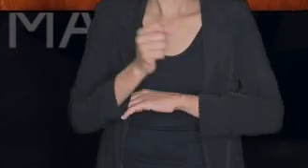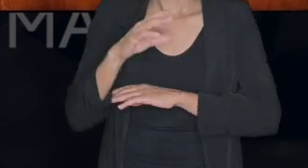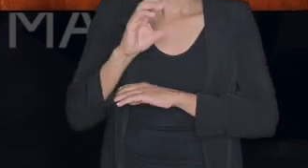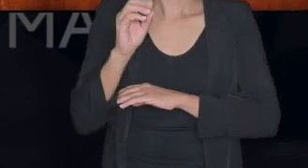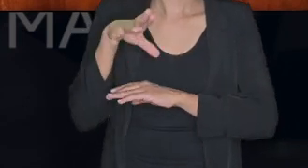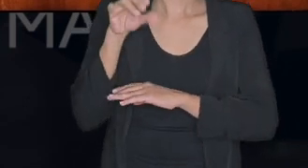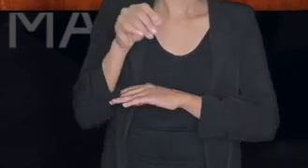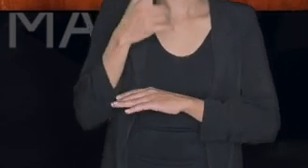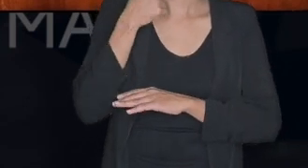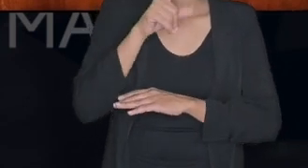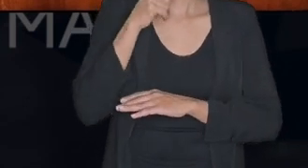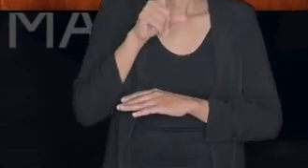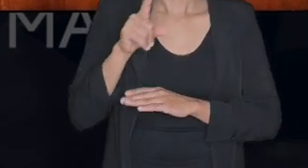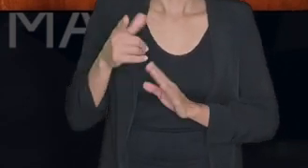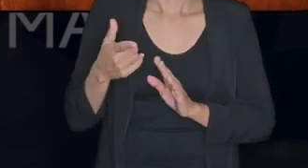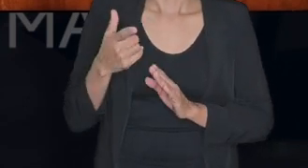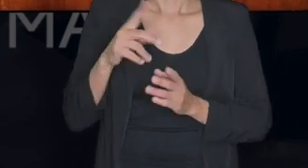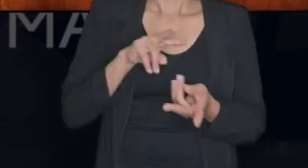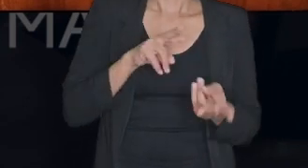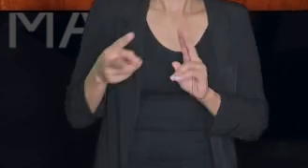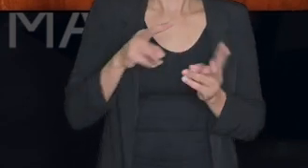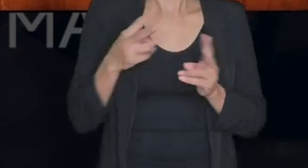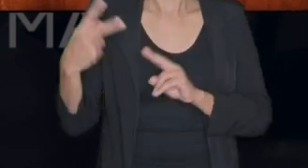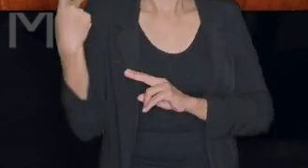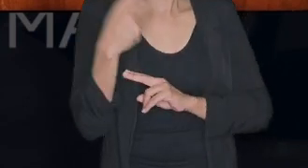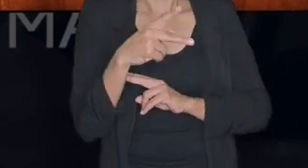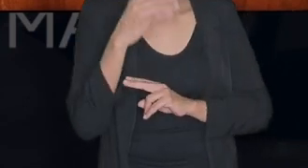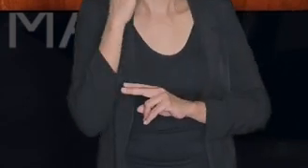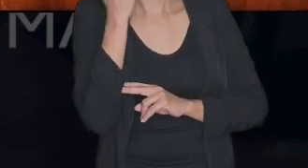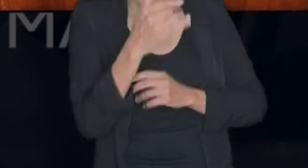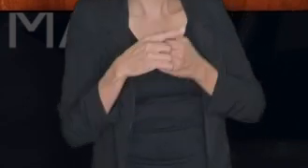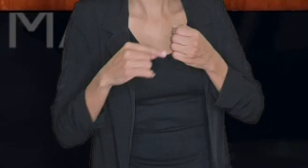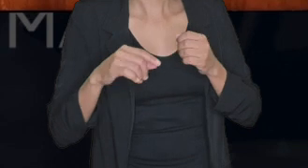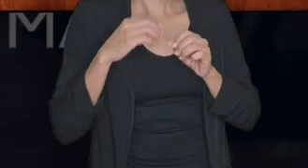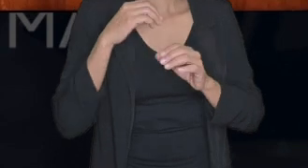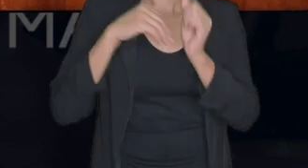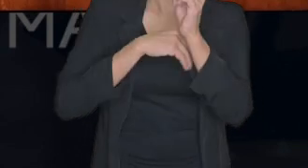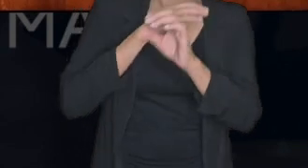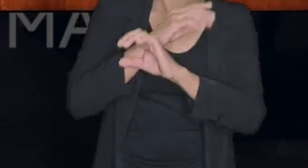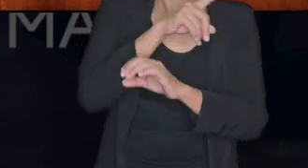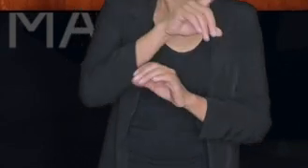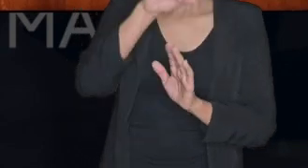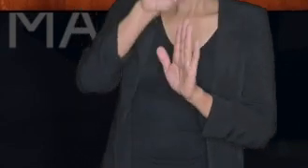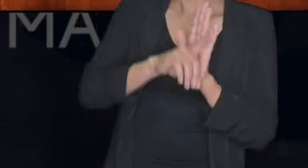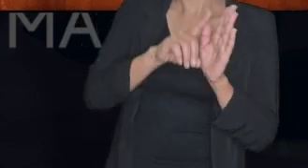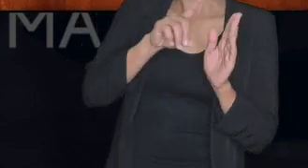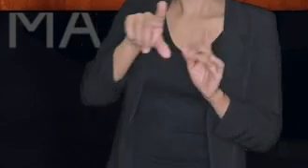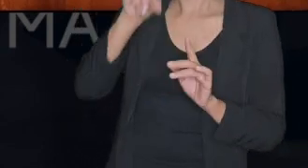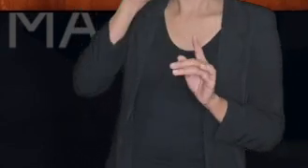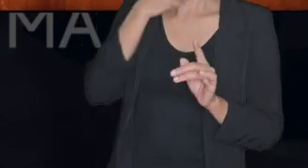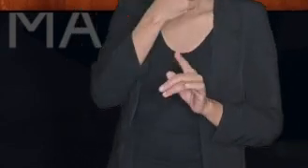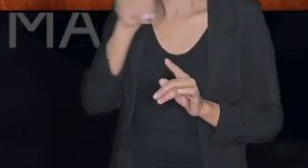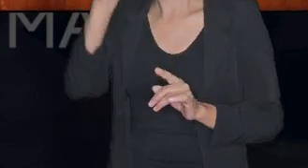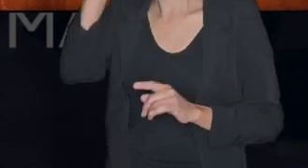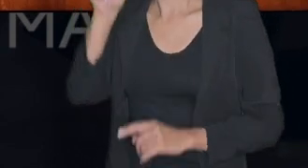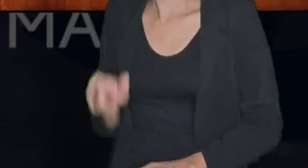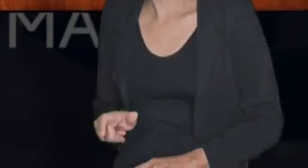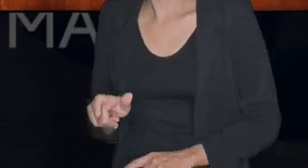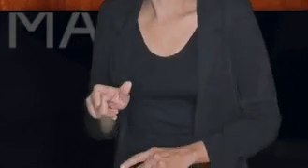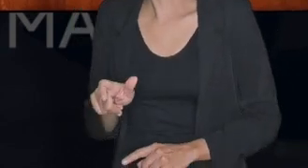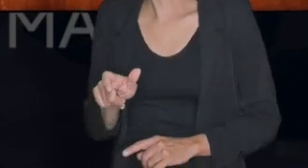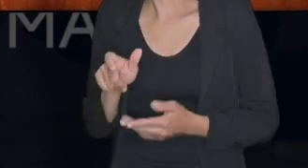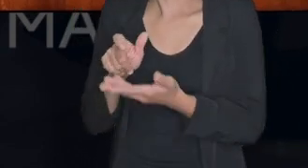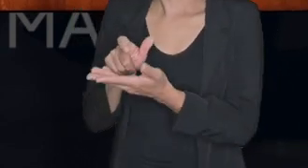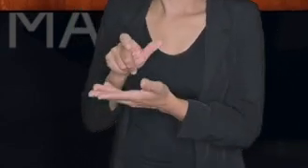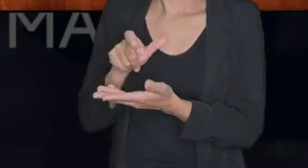do Código Civil? Condômino, você tem que dar direito de preferência para o outro seu condômino, para o coproprietário. E se eu